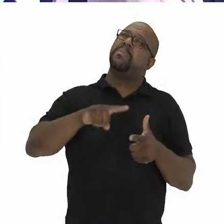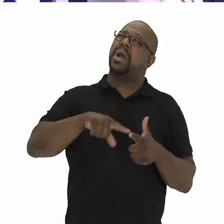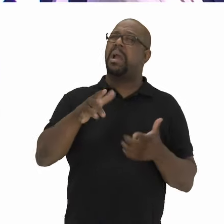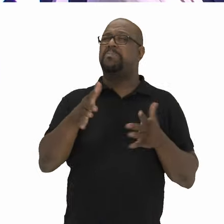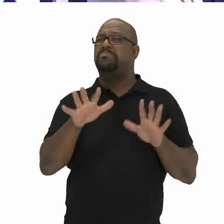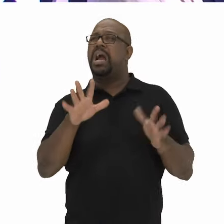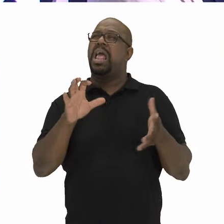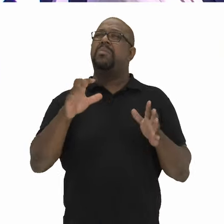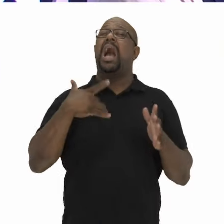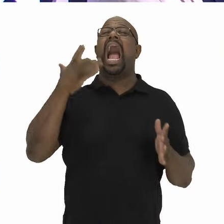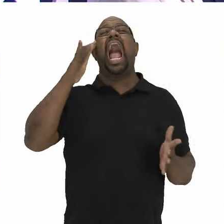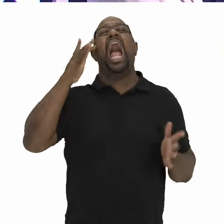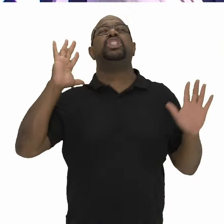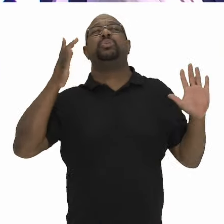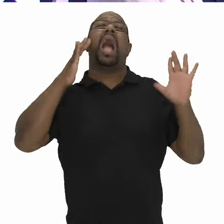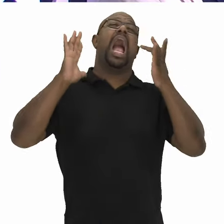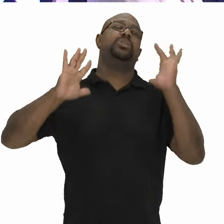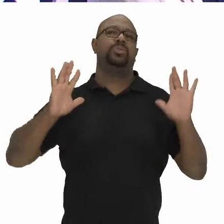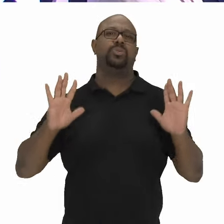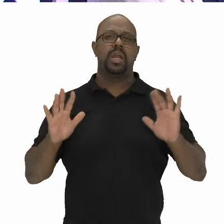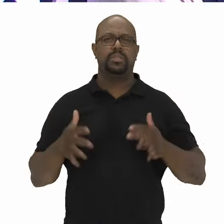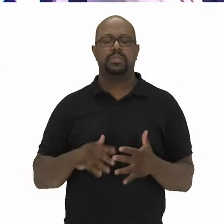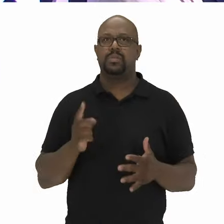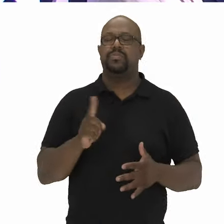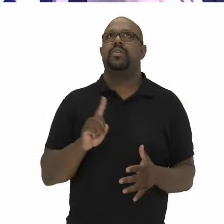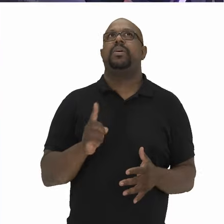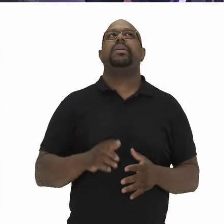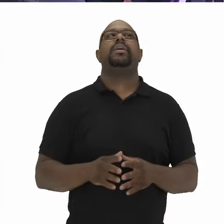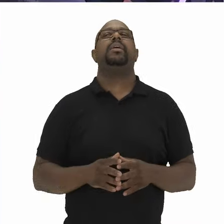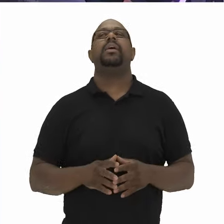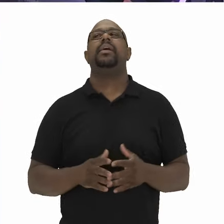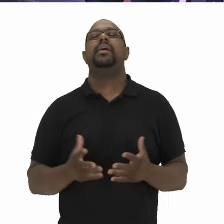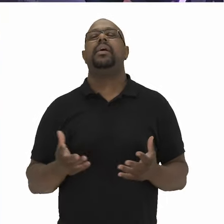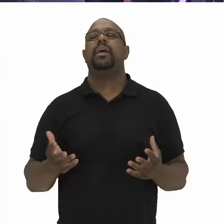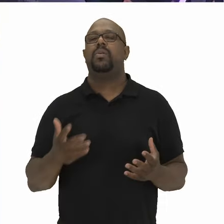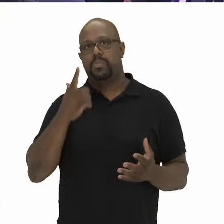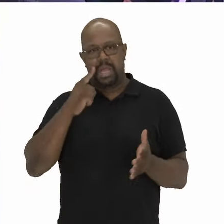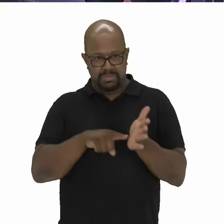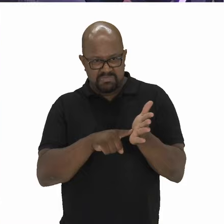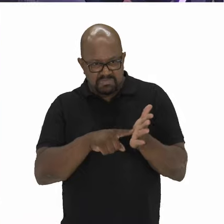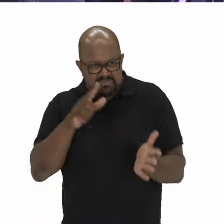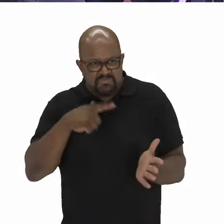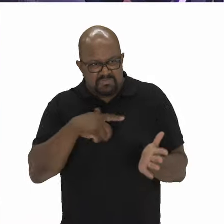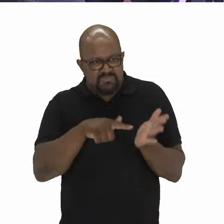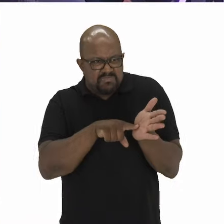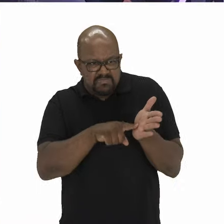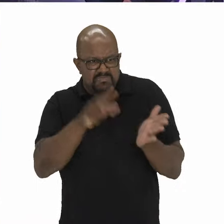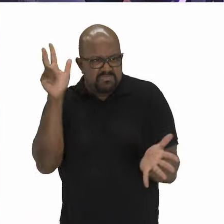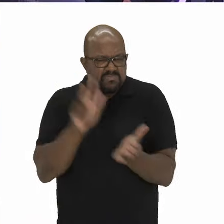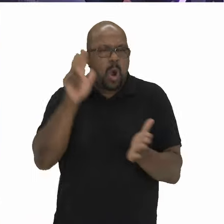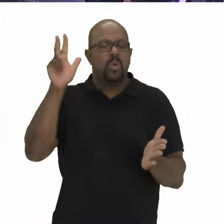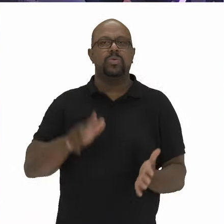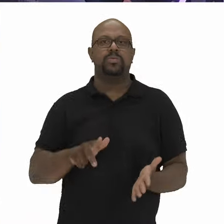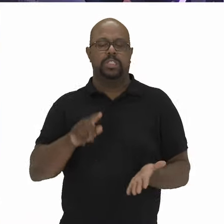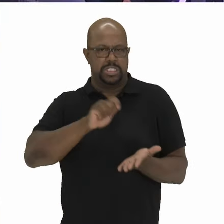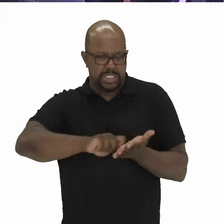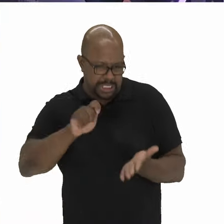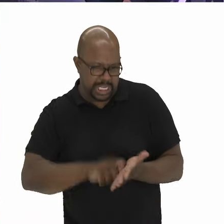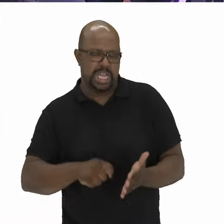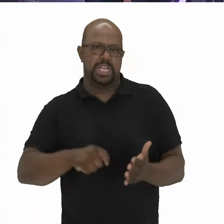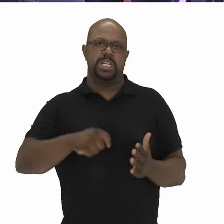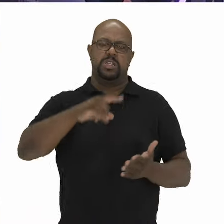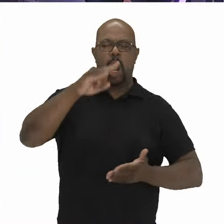ter síndrome de as mas um achismo é um achismo assim não foi não foi um diagnóstico uma uma questão